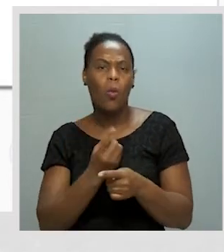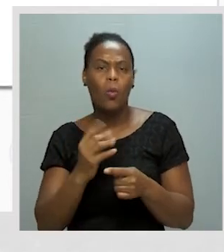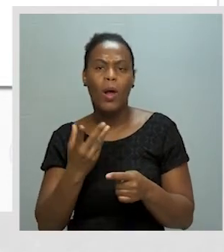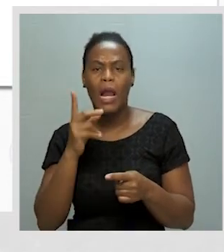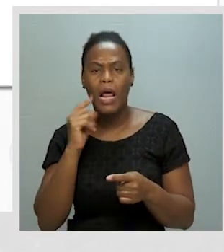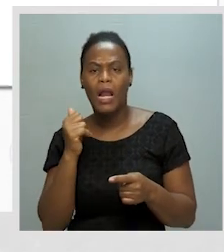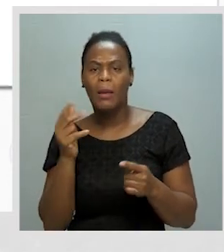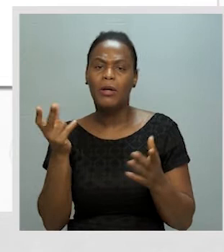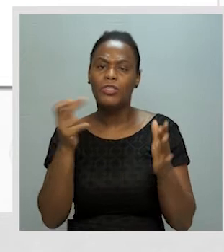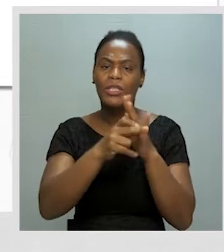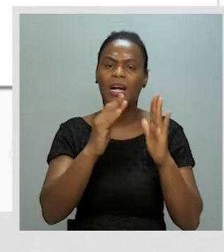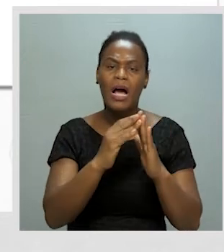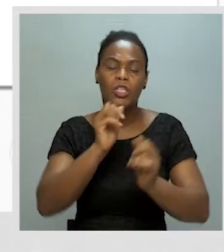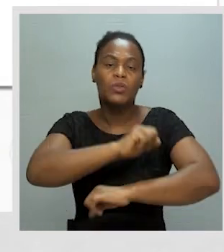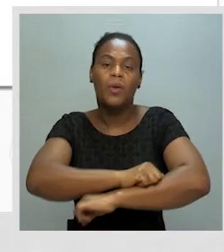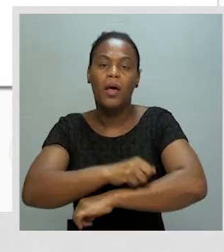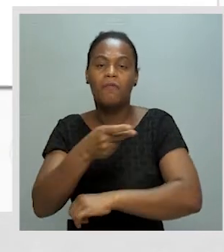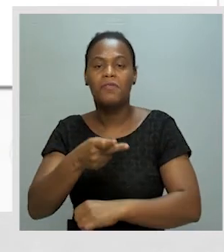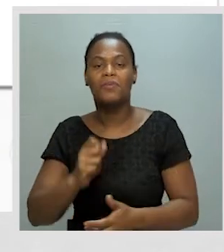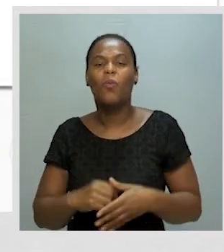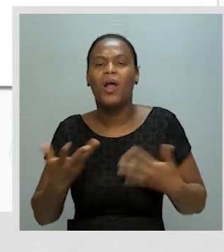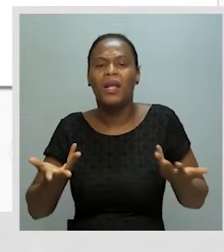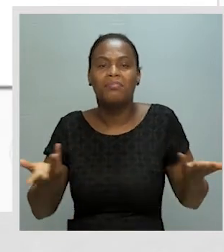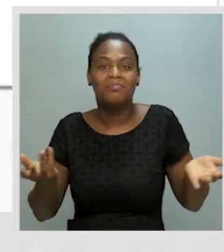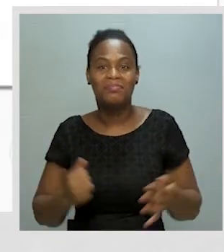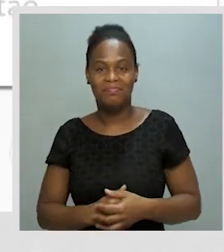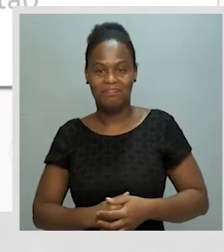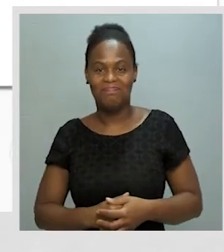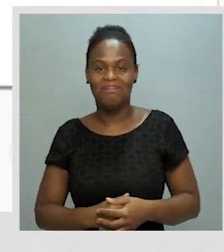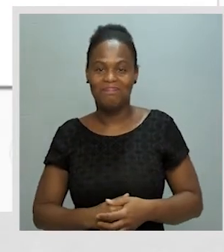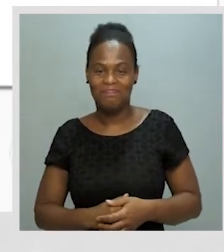a casa se põe logo à janela? Qual é?